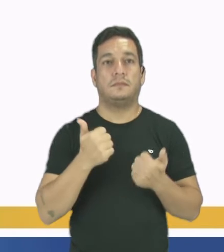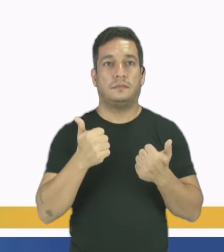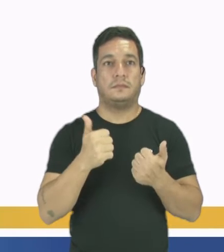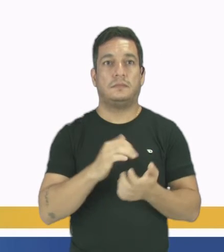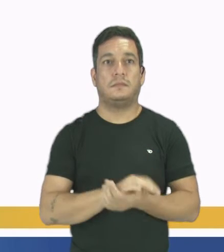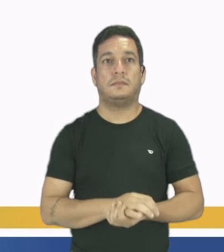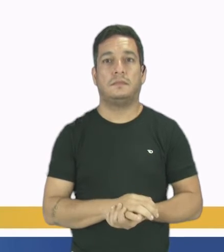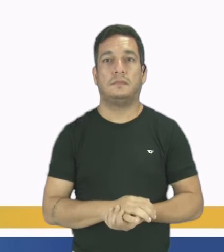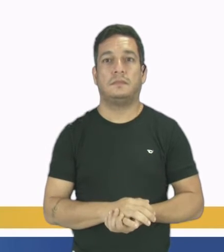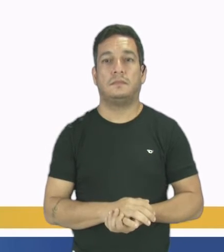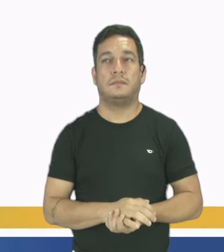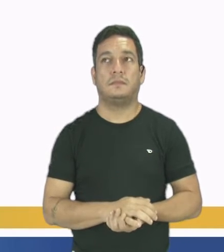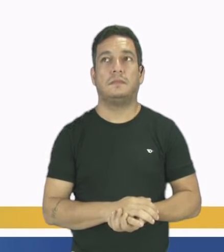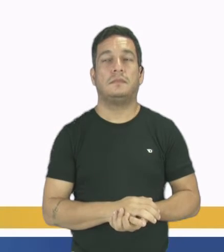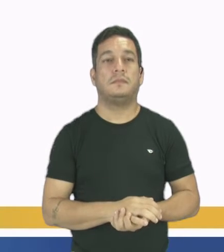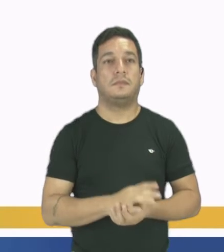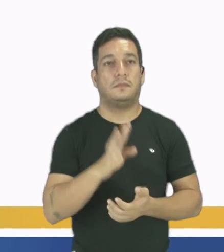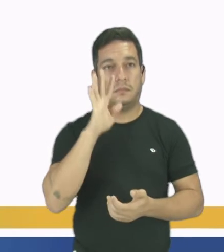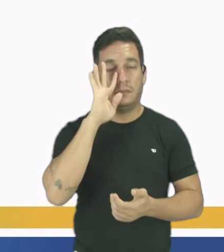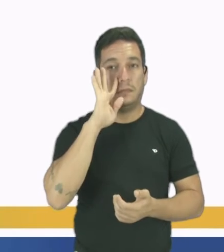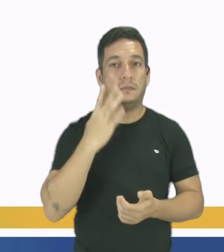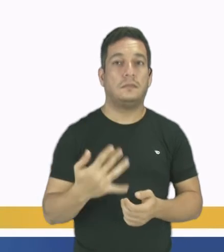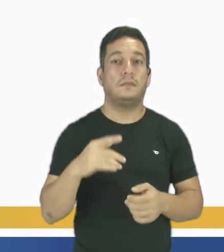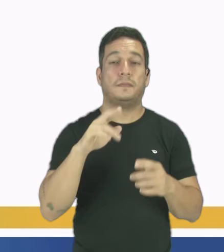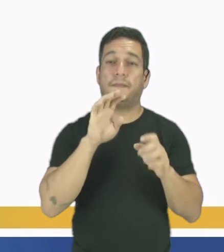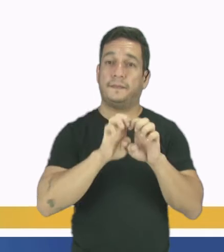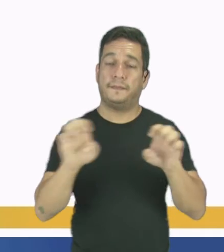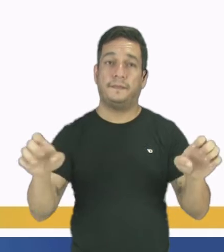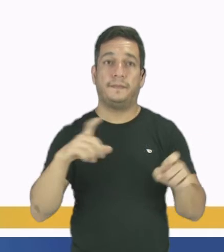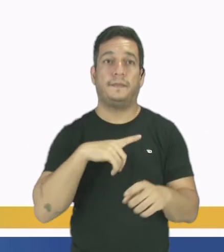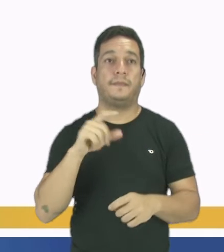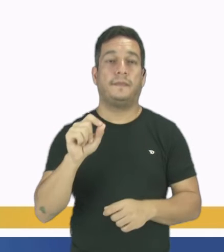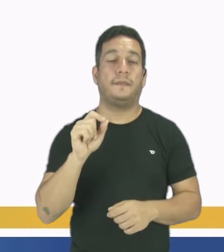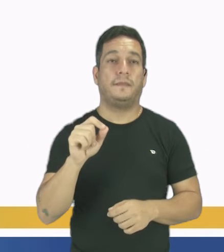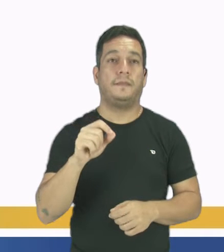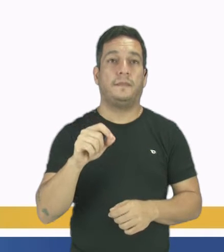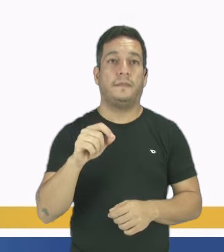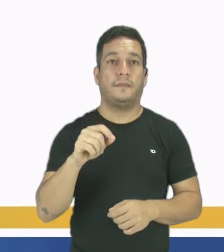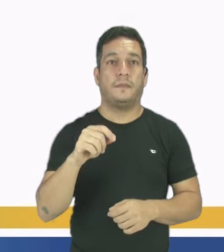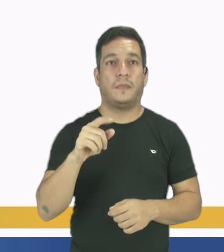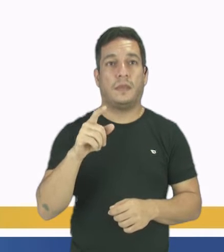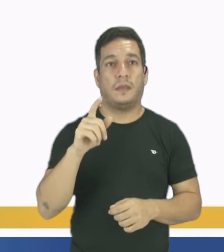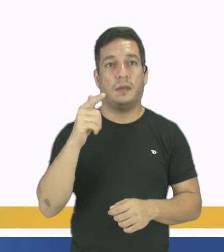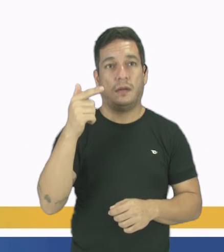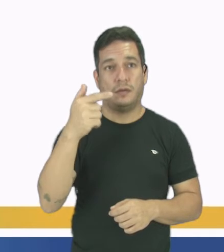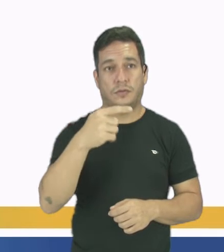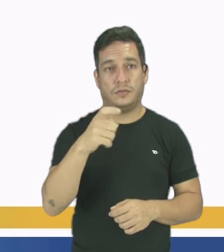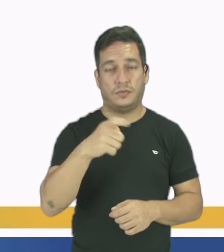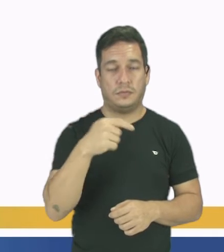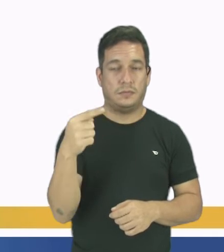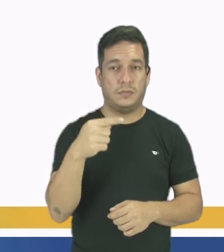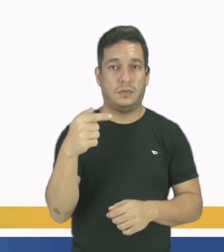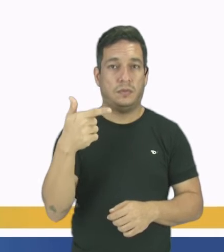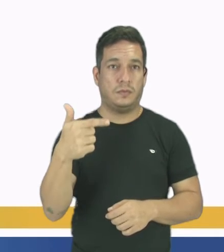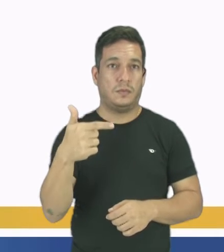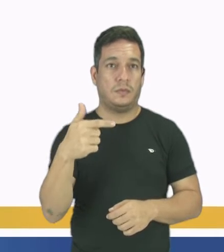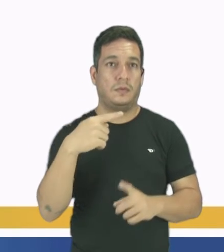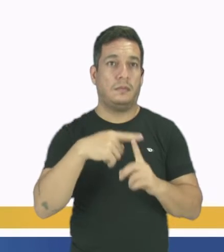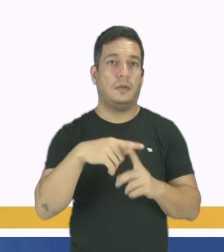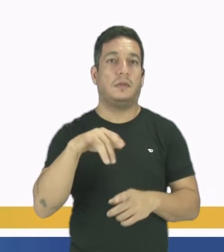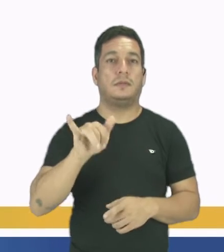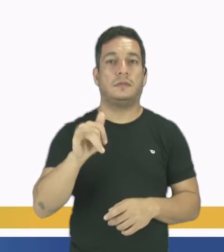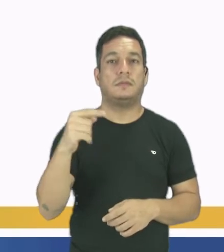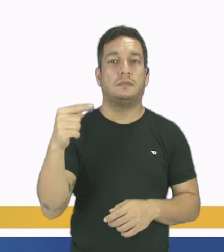bem? Resolvendo a equação, nós teremos o quadrado da diferença de x menos 2 mais